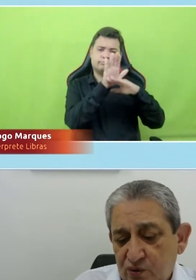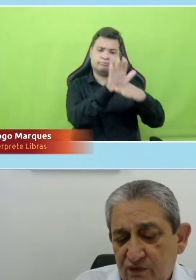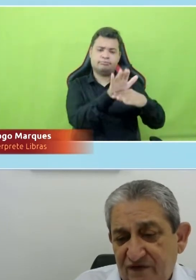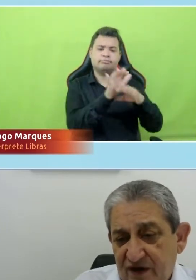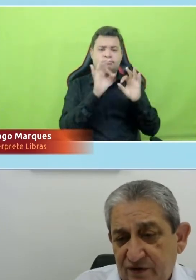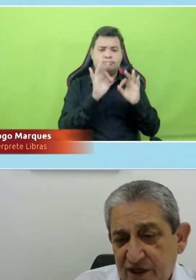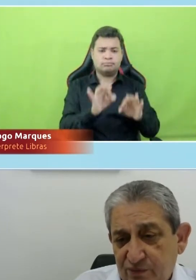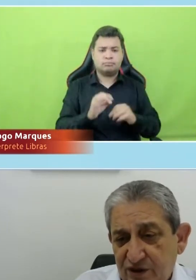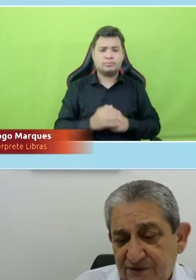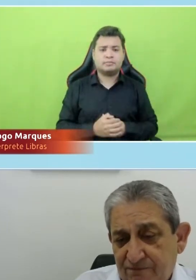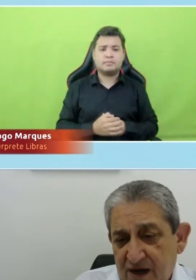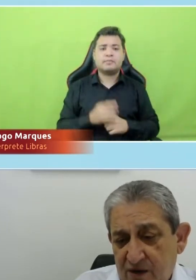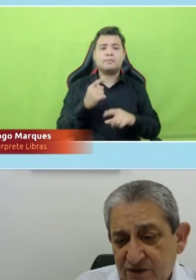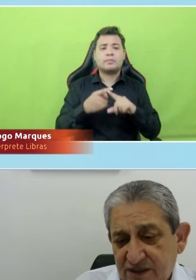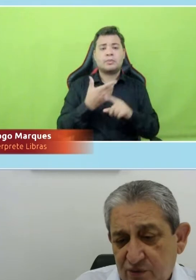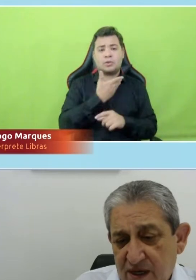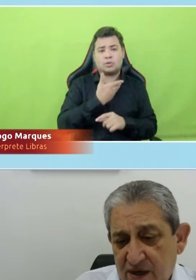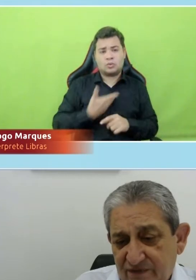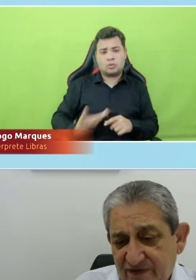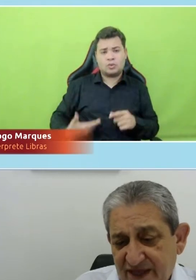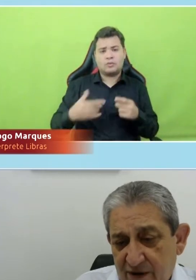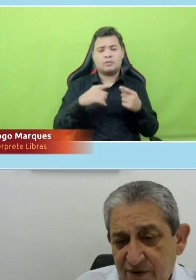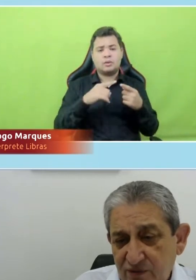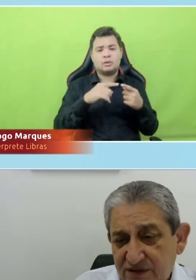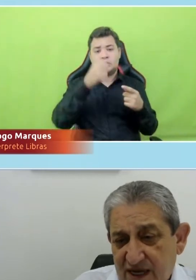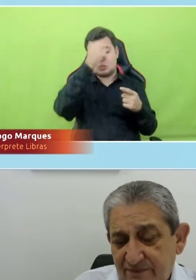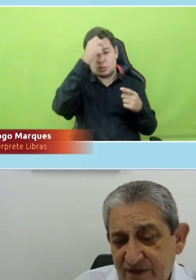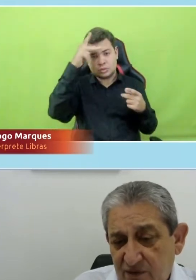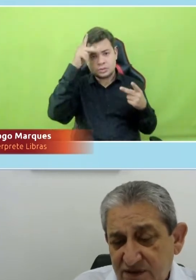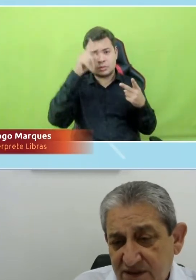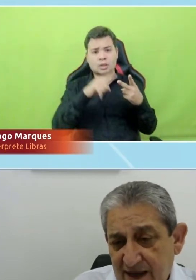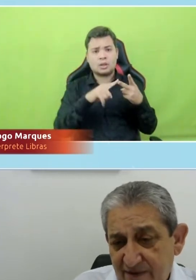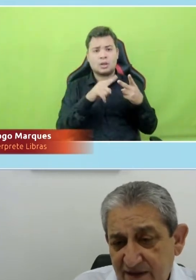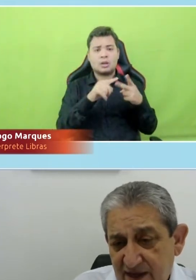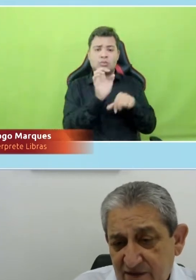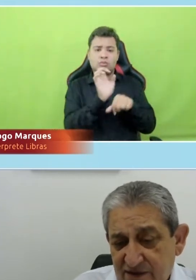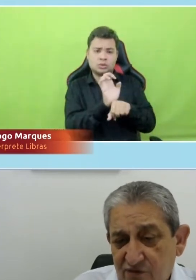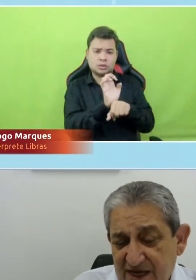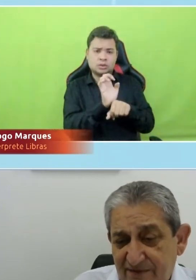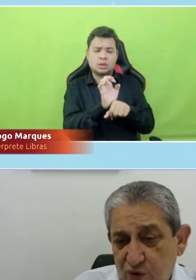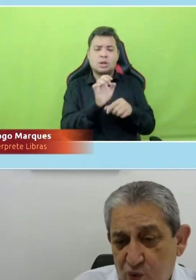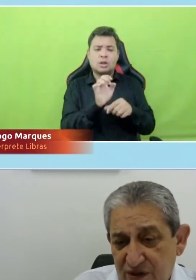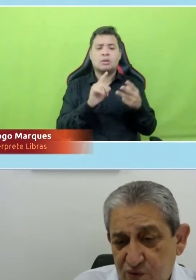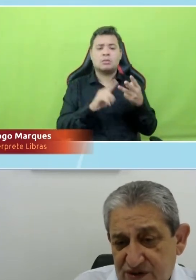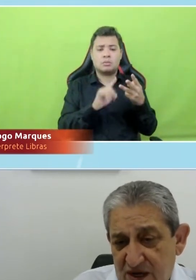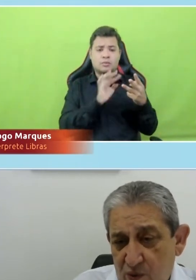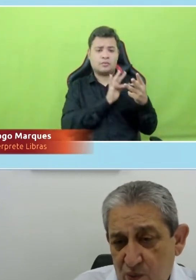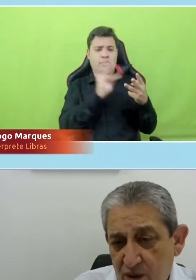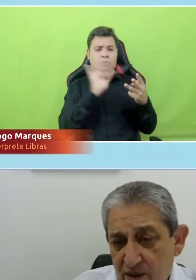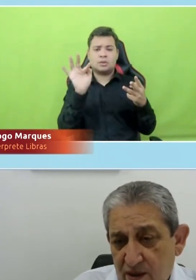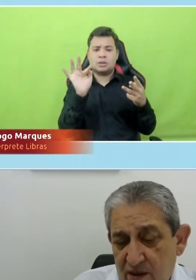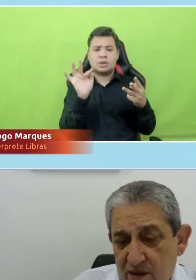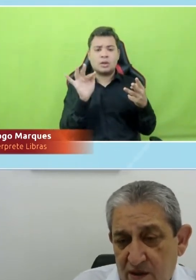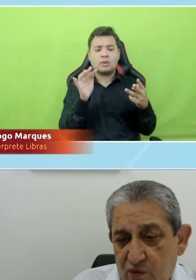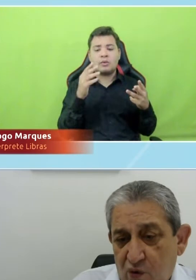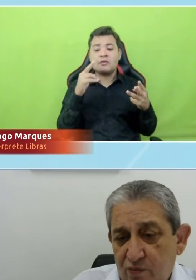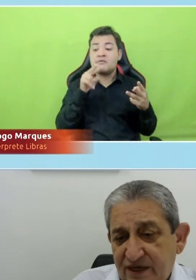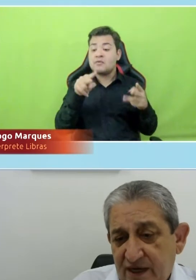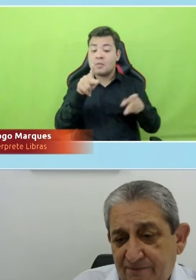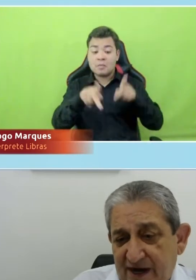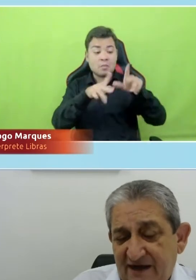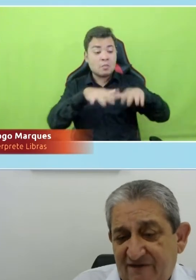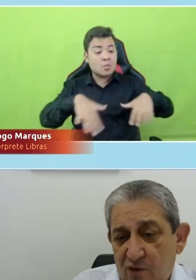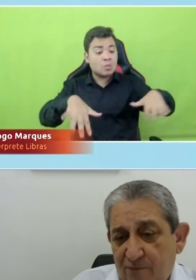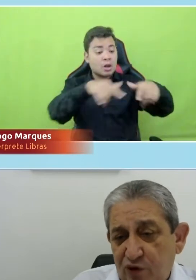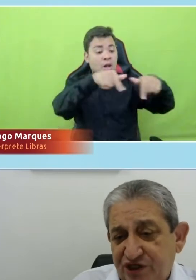os governos, tanto municipal, estadual e federal, não sabem, né, não sabendo quantos são, como que